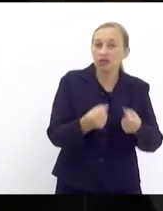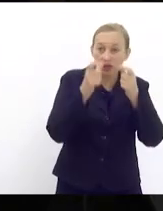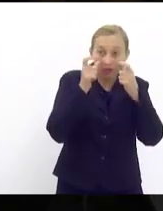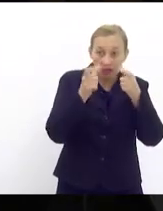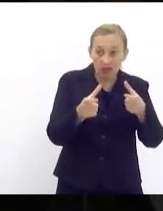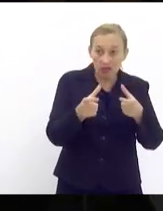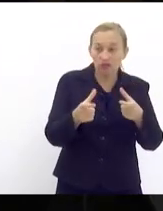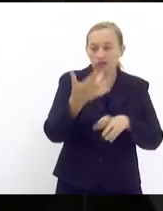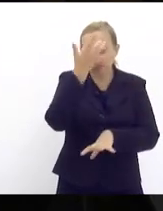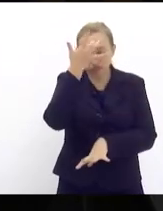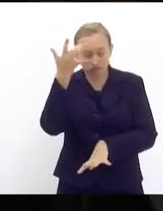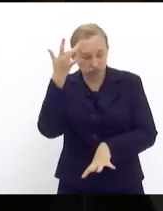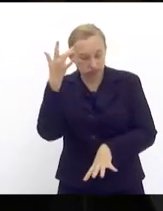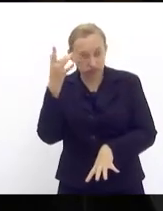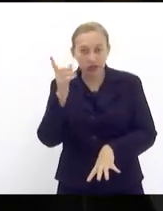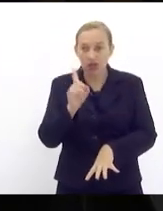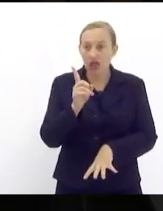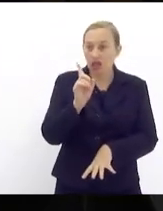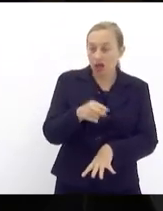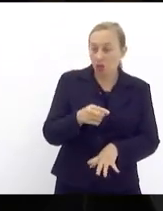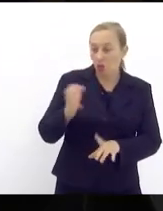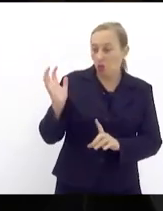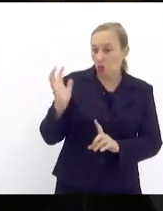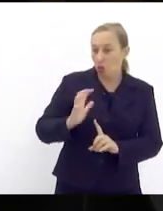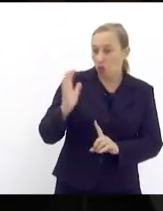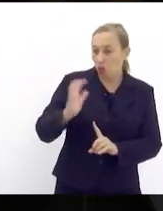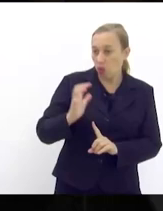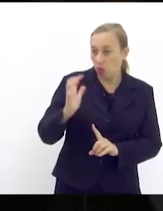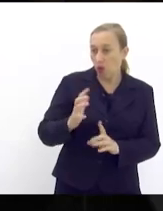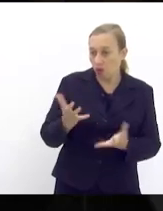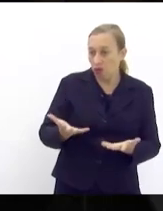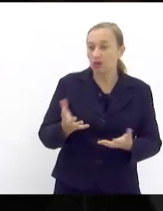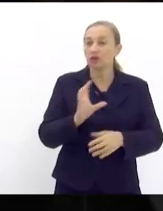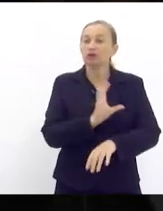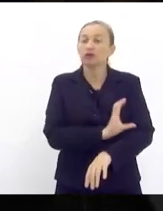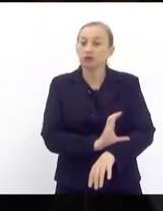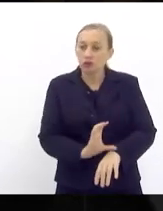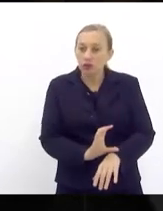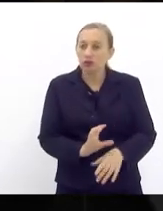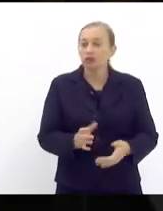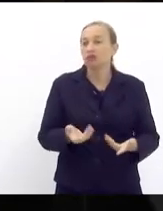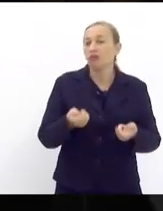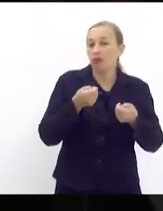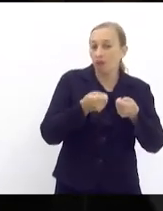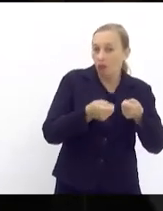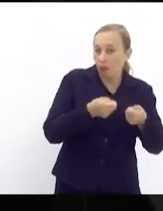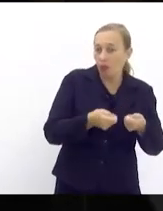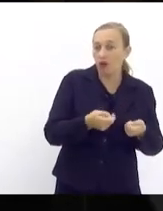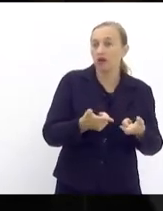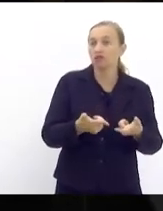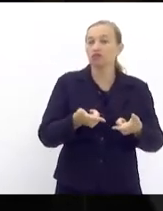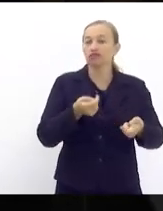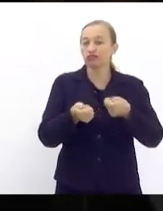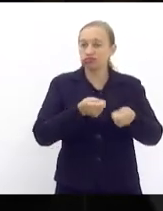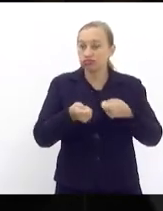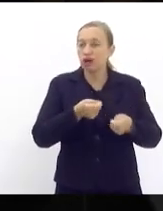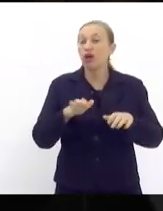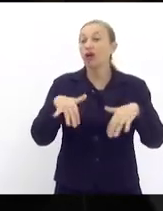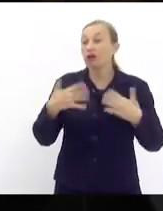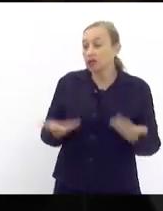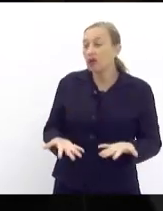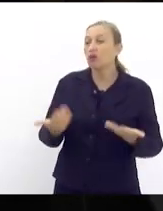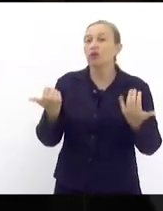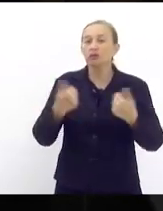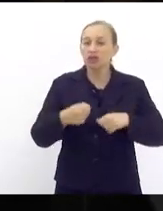à sua saúde mental e não imposições comportamentais né autoritárias e de controle então a gente